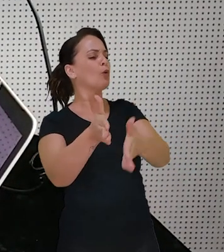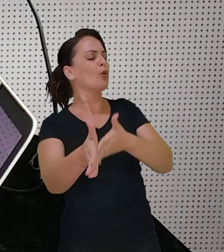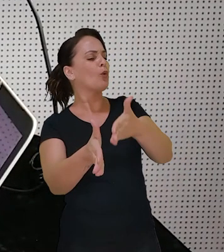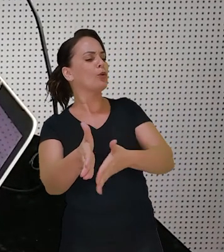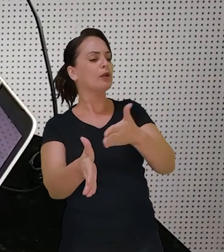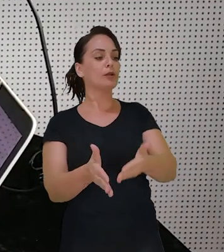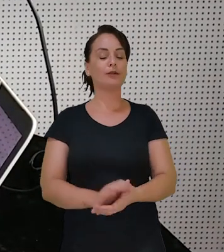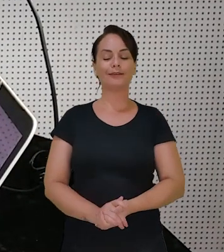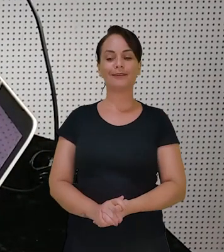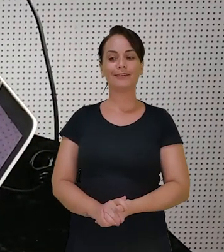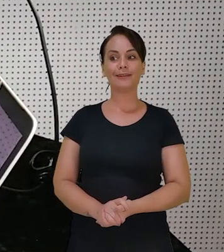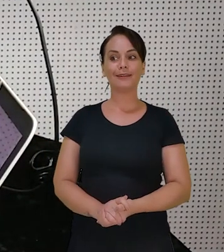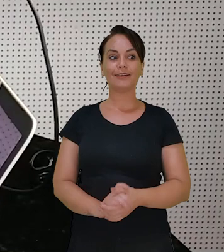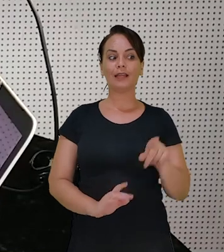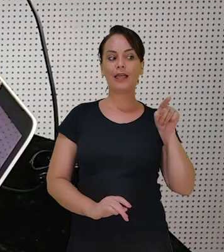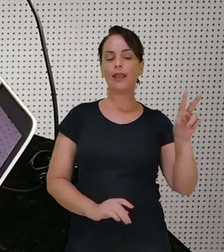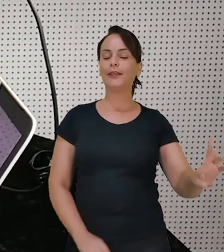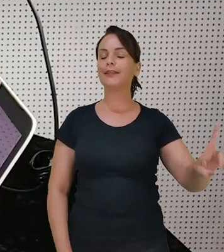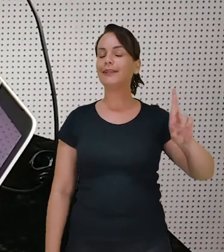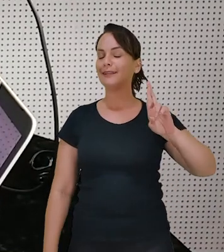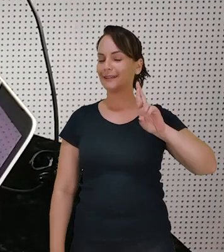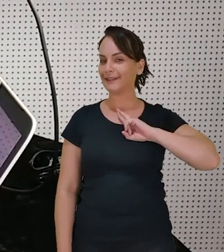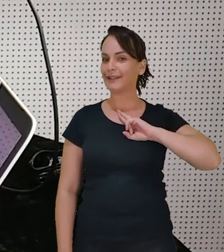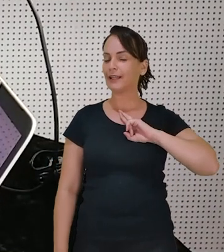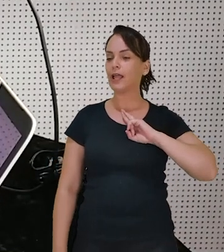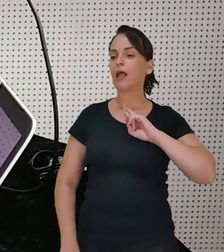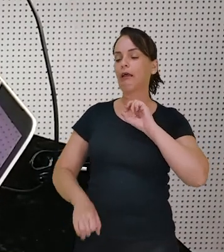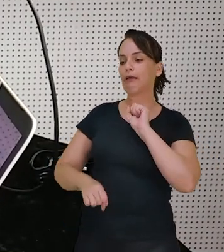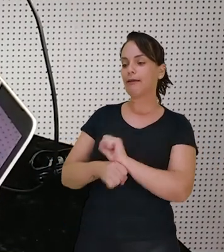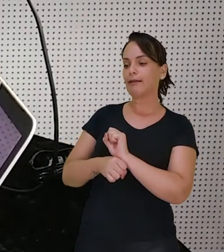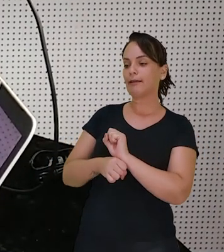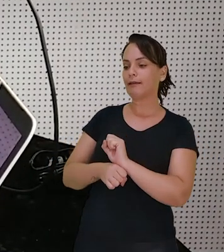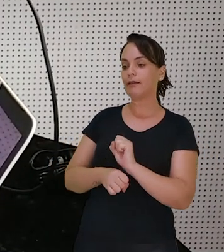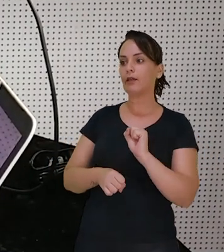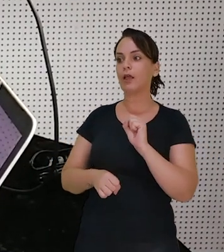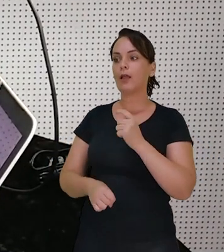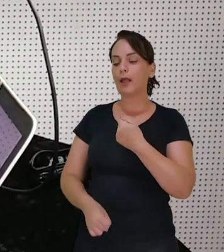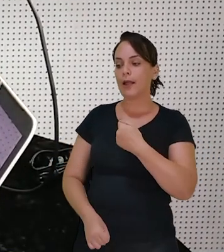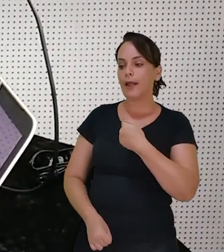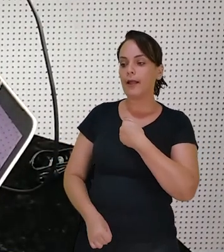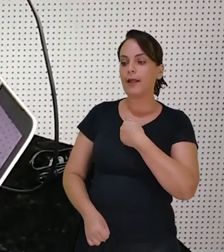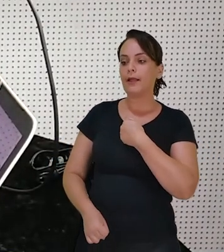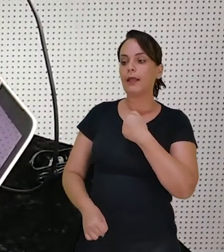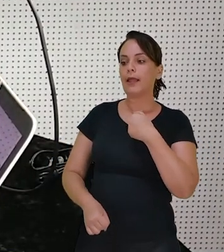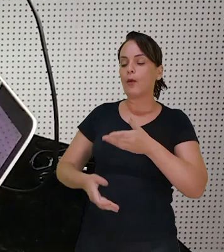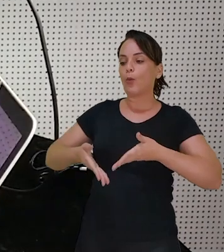rodas? E logo Pedro respondeu pausadamente. Eu